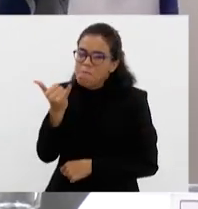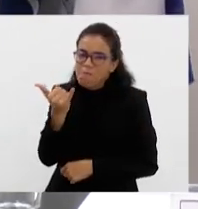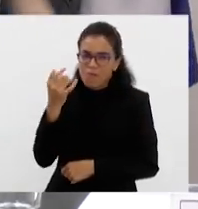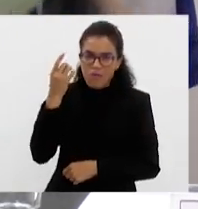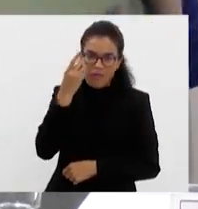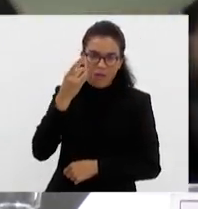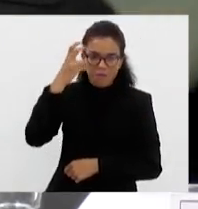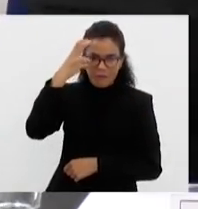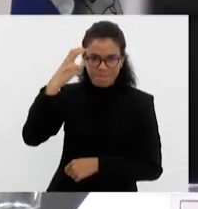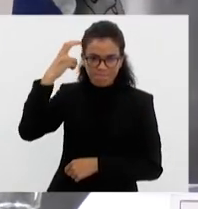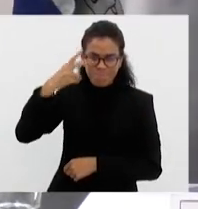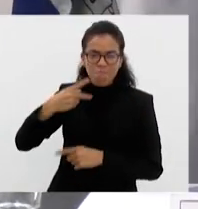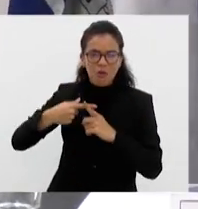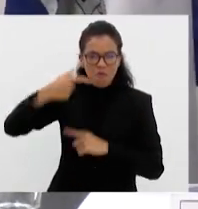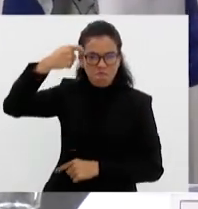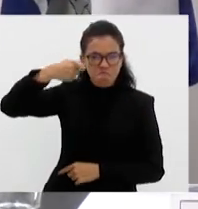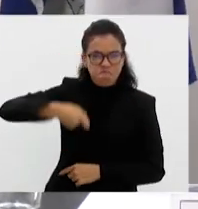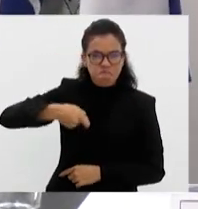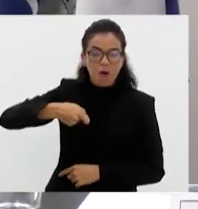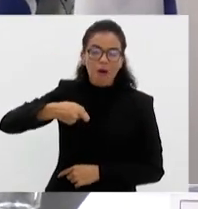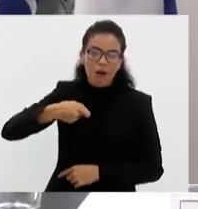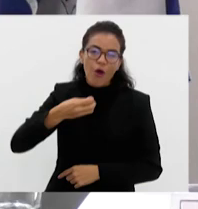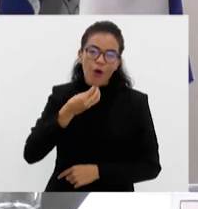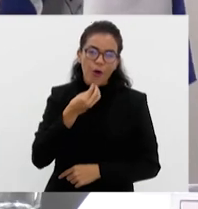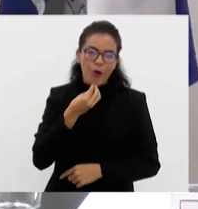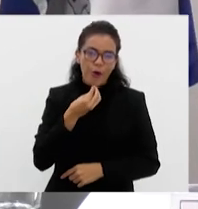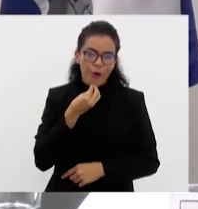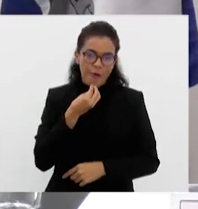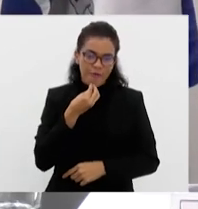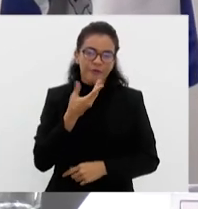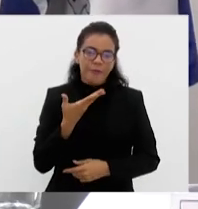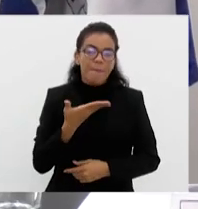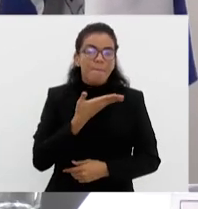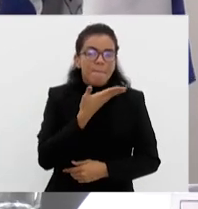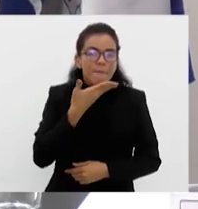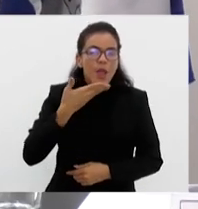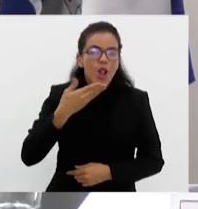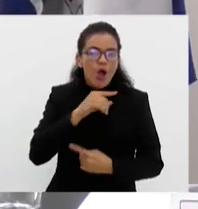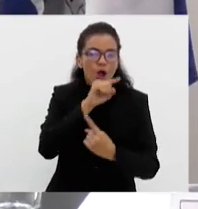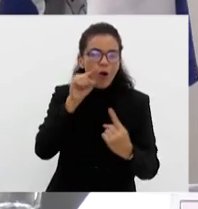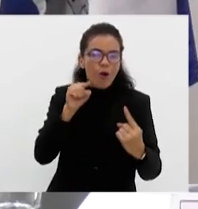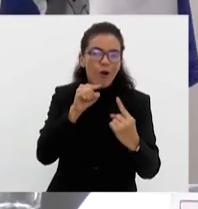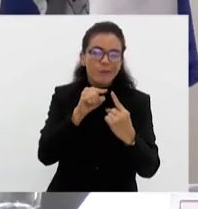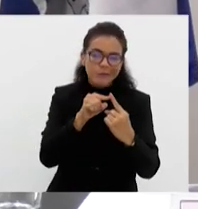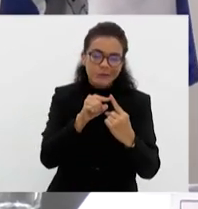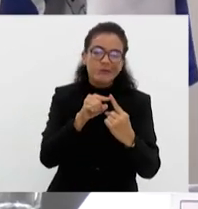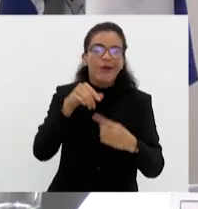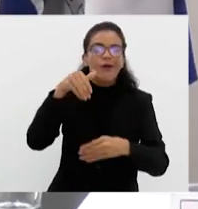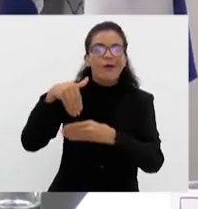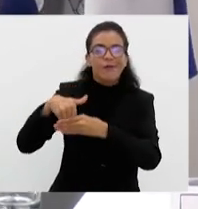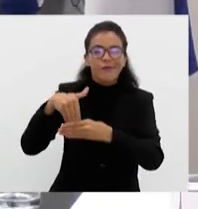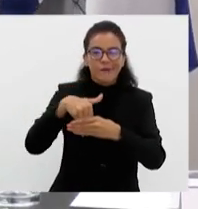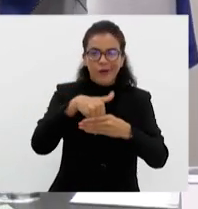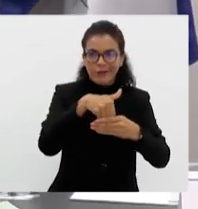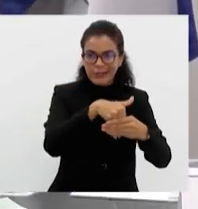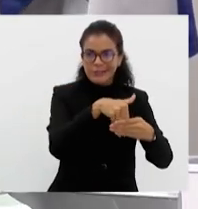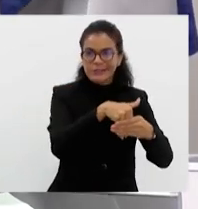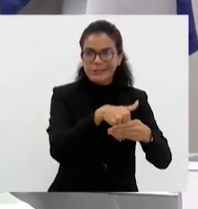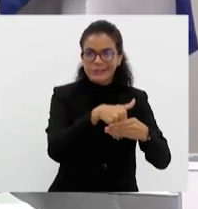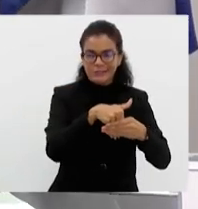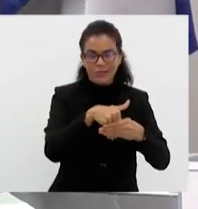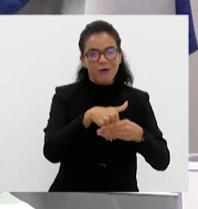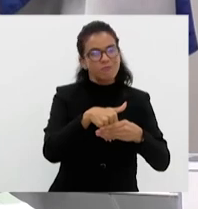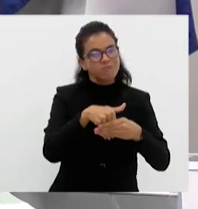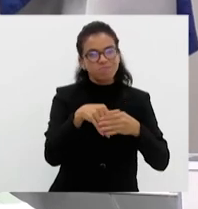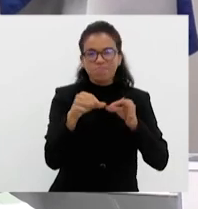Verônica pela rudeza e tal. E claro que o melhor intuito ali seria uma votação